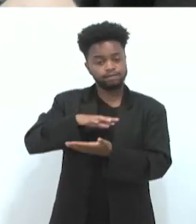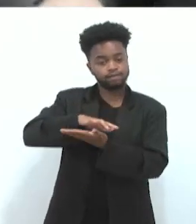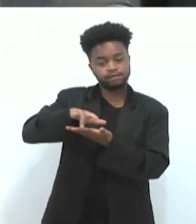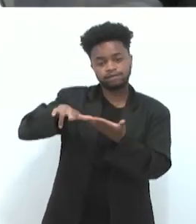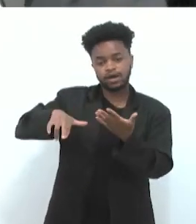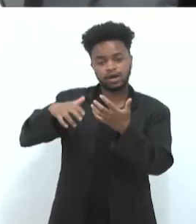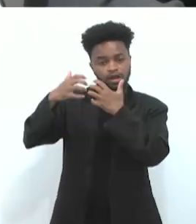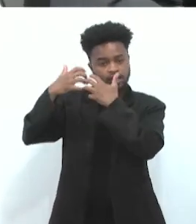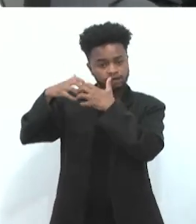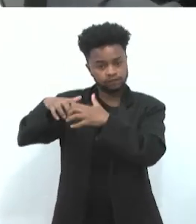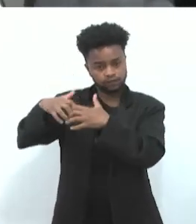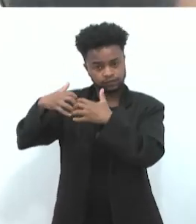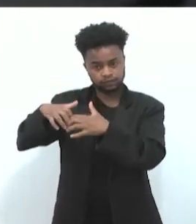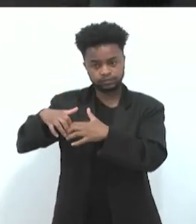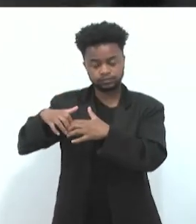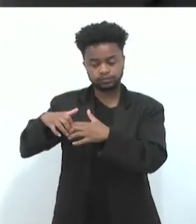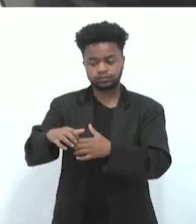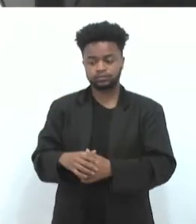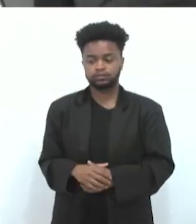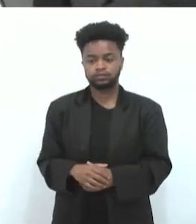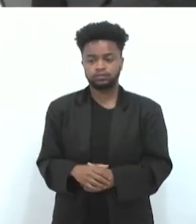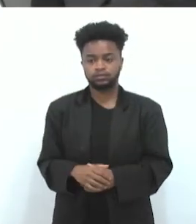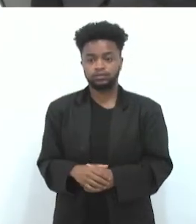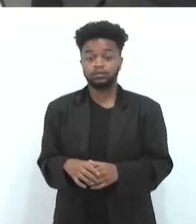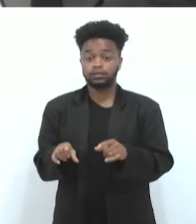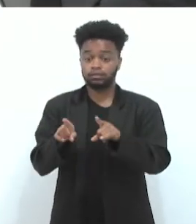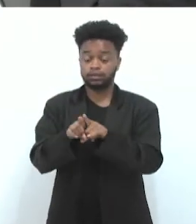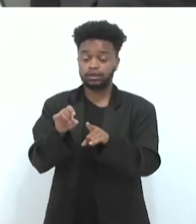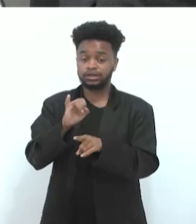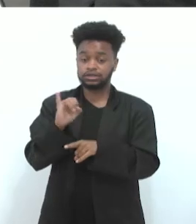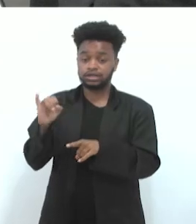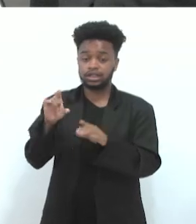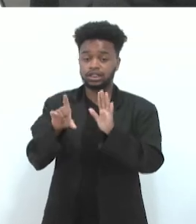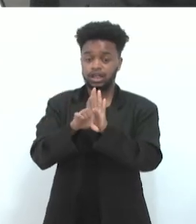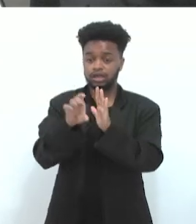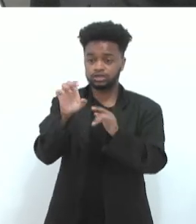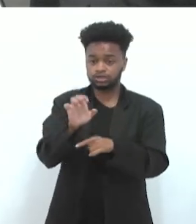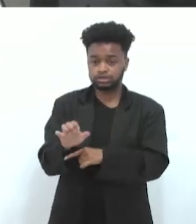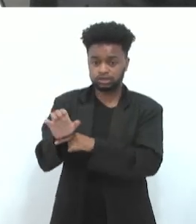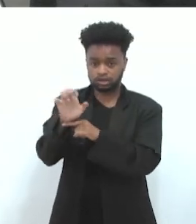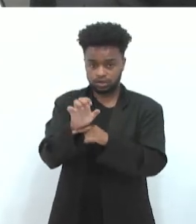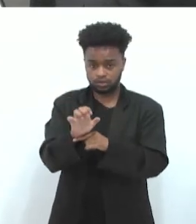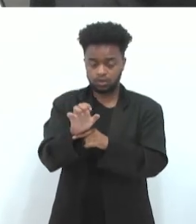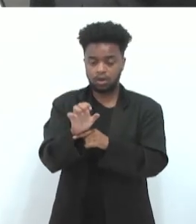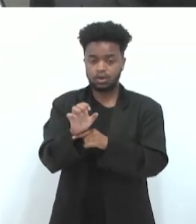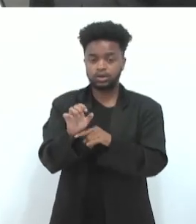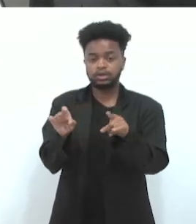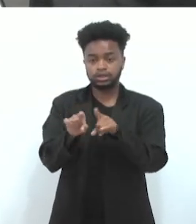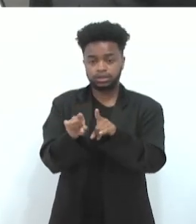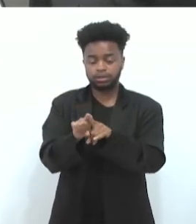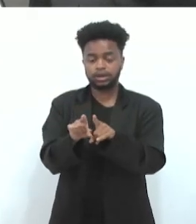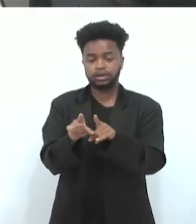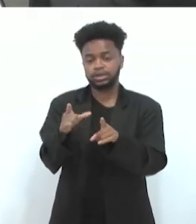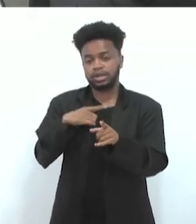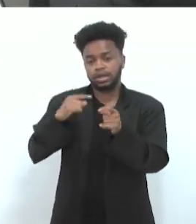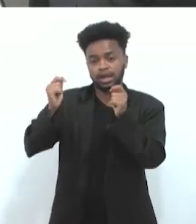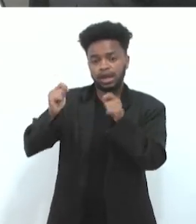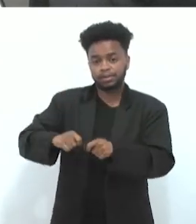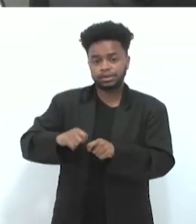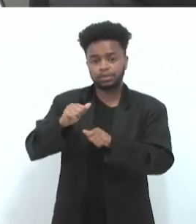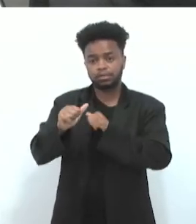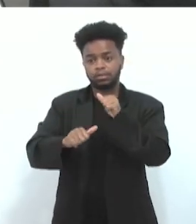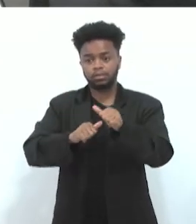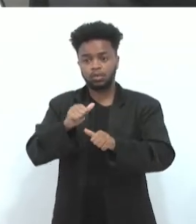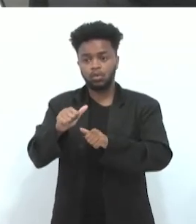reflexões. Inclusive, né, aí, se uma lei estadual teria também capacidade de alterar o